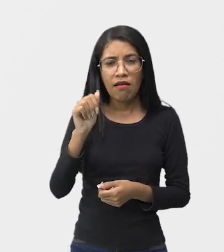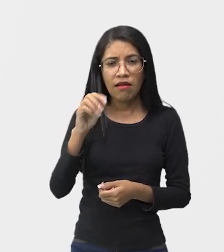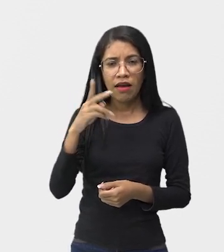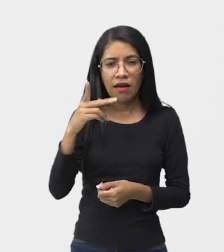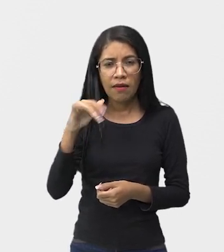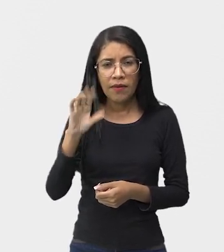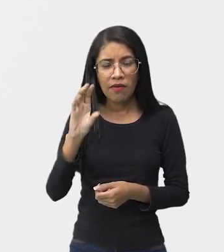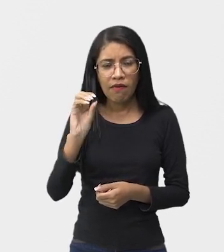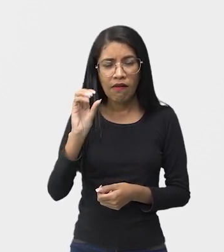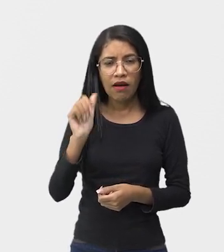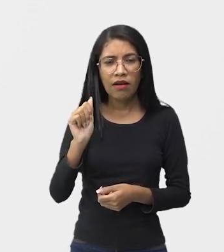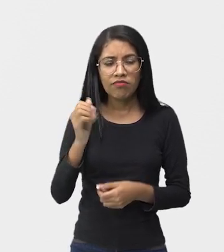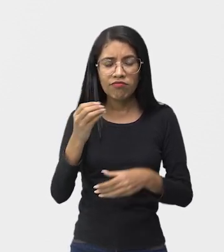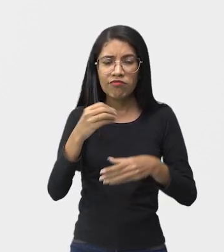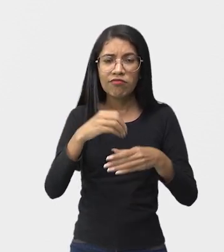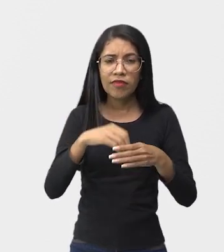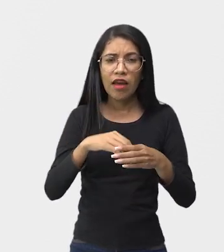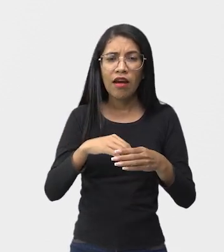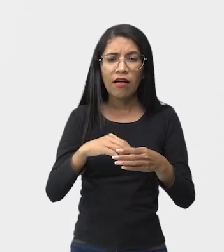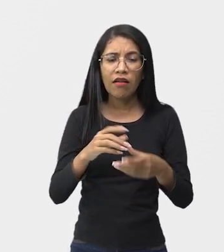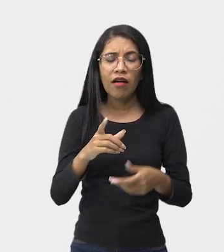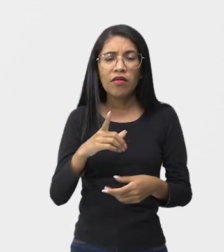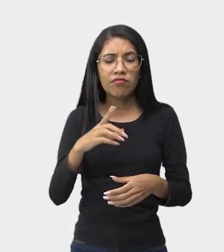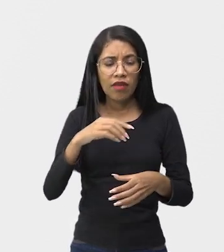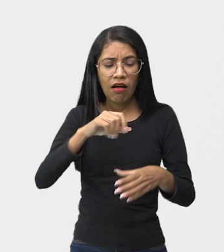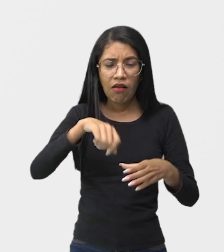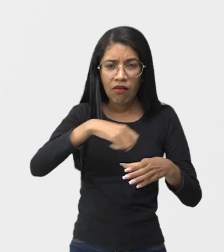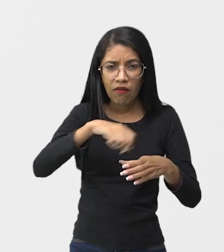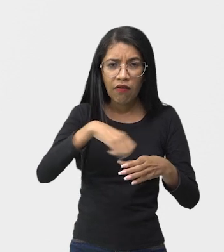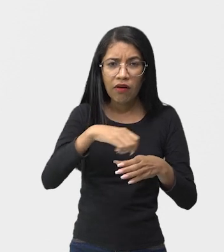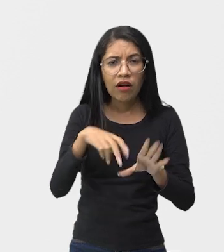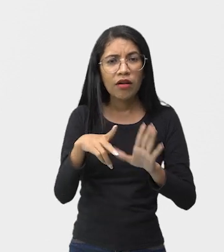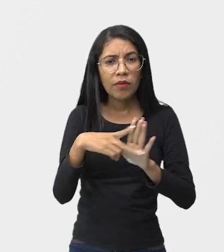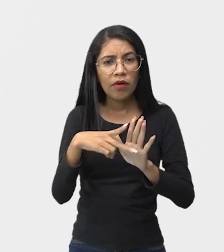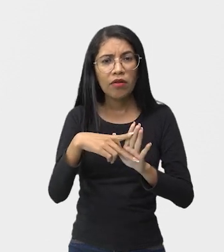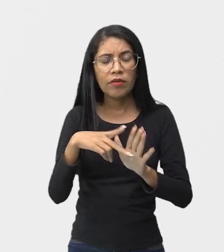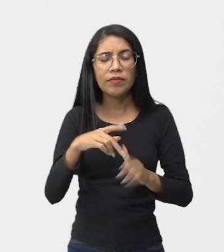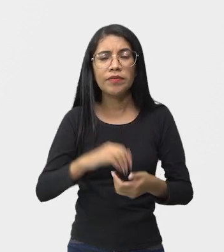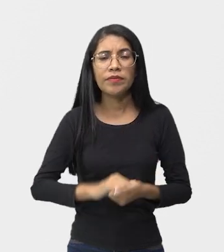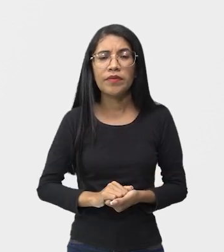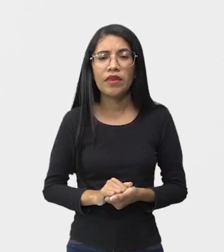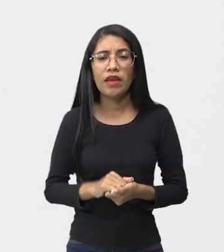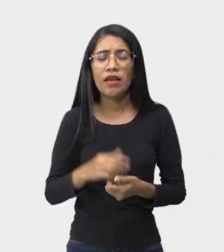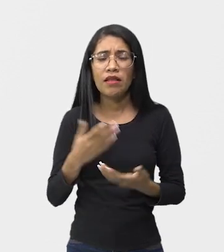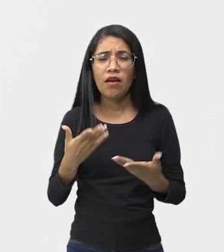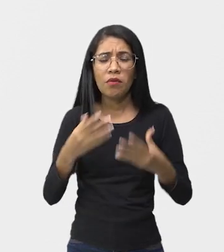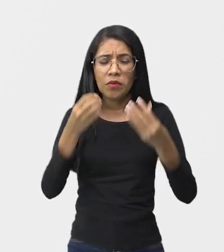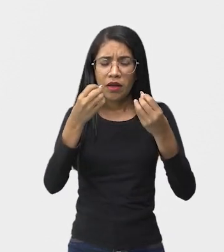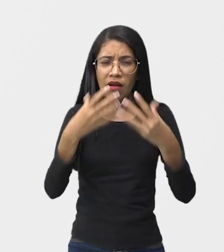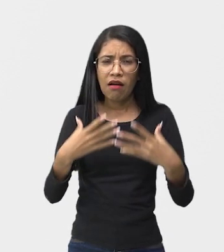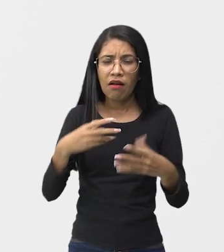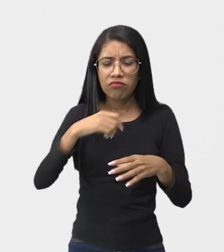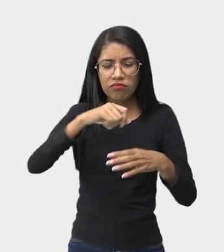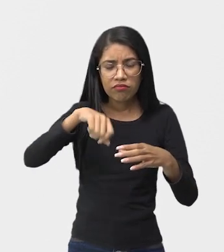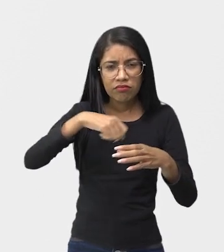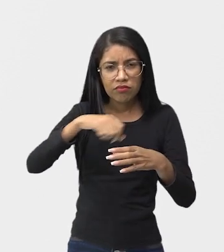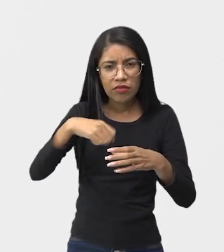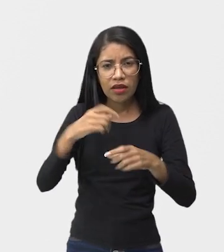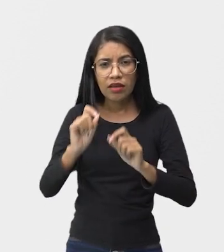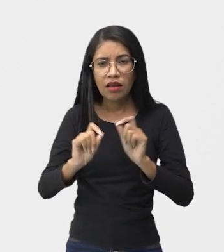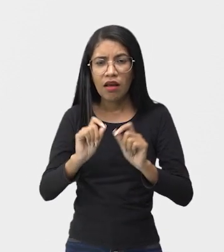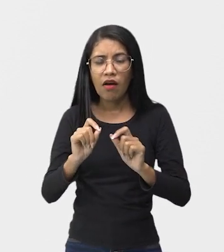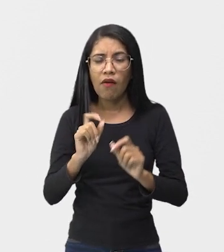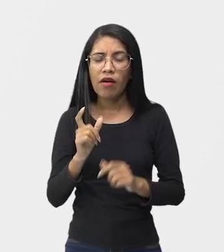anhanguera, o beiju, que faz parte da nossa culinária, certo? E aí, falando dessa culinária, o que nós temos